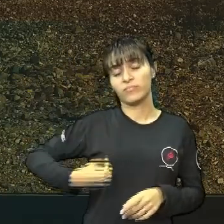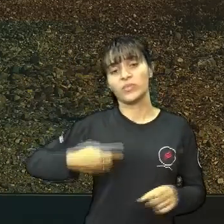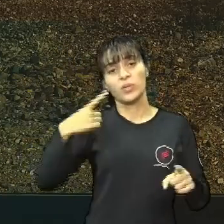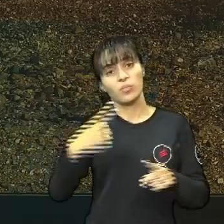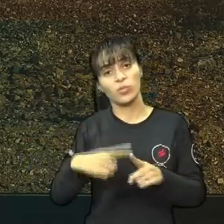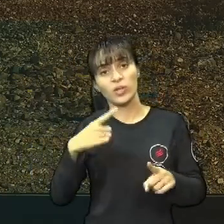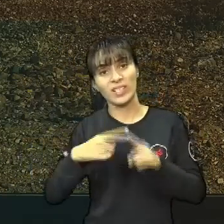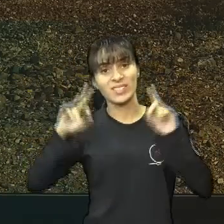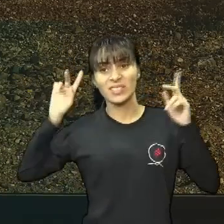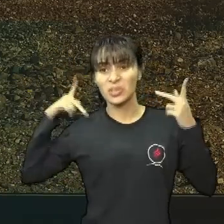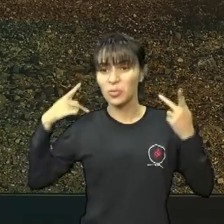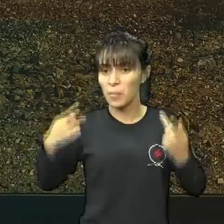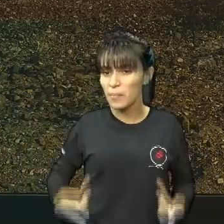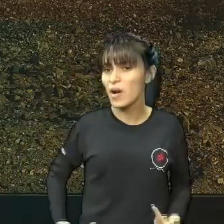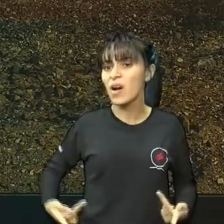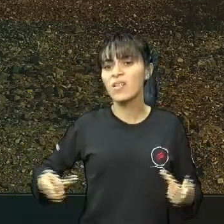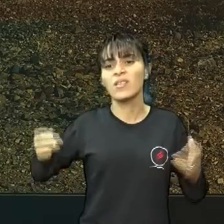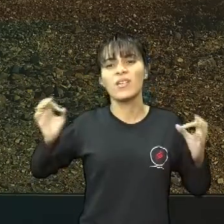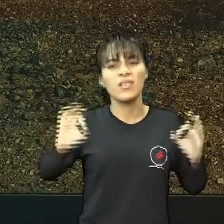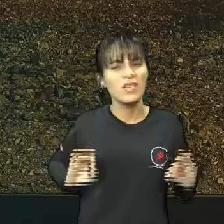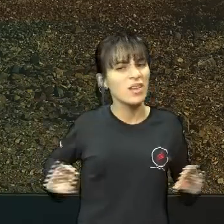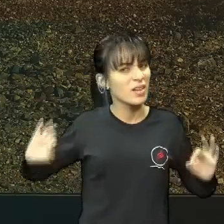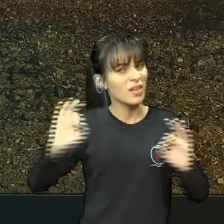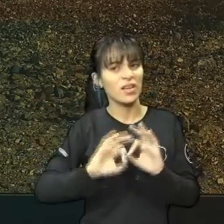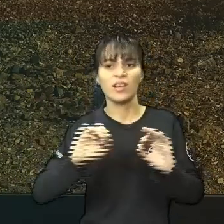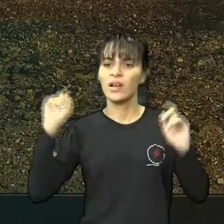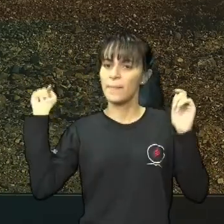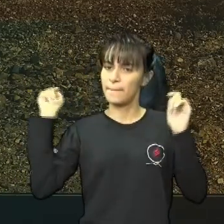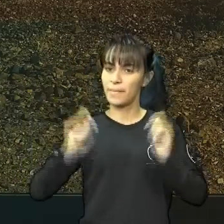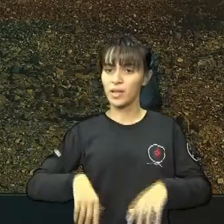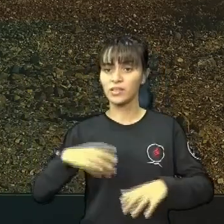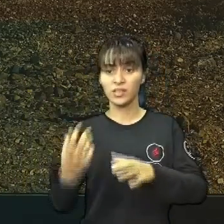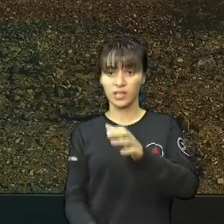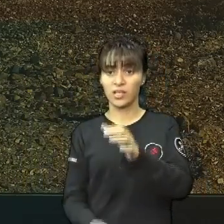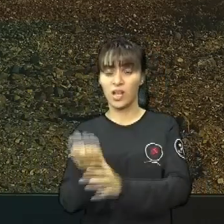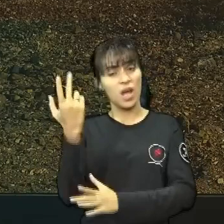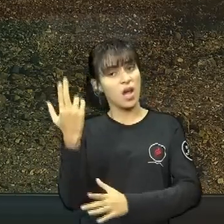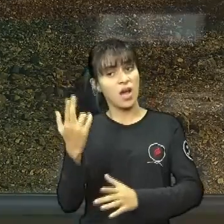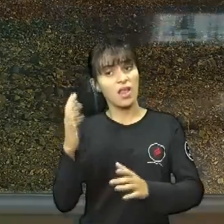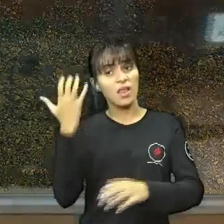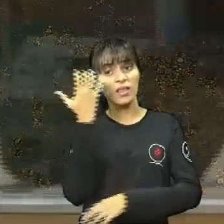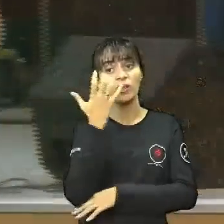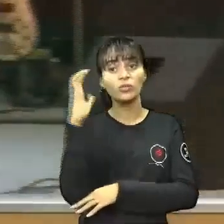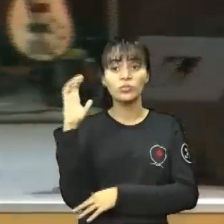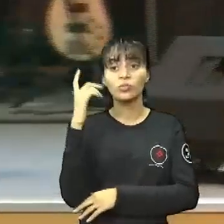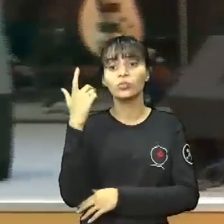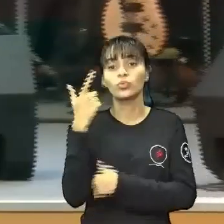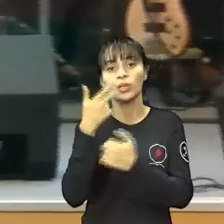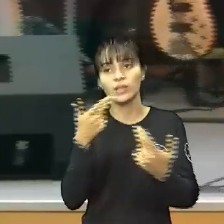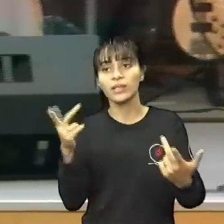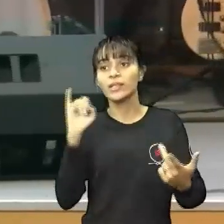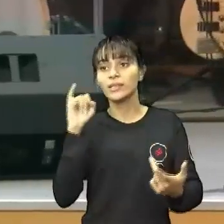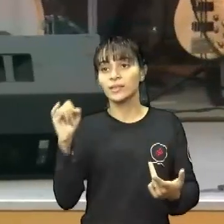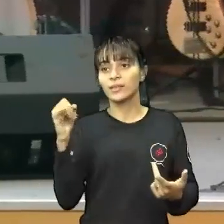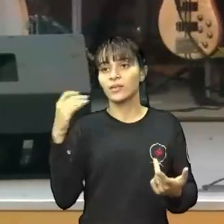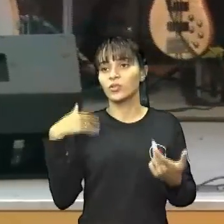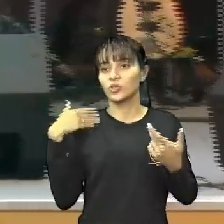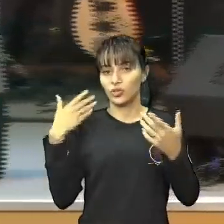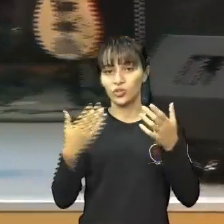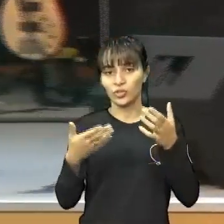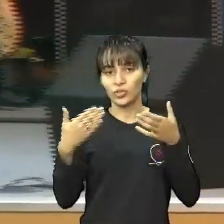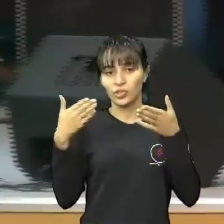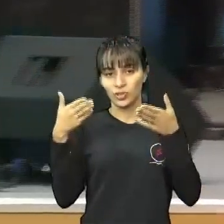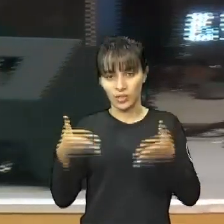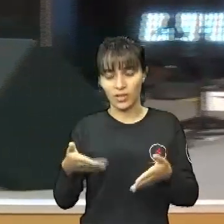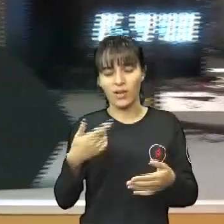nenhum ser humano nem ninguém é capaz de criar uma natureza você se eu chegar eu rir que uma vez eu fiz